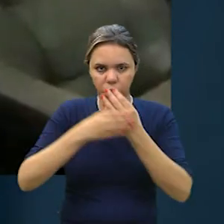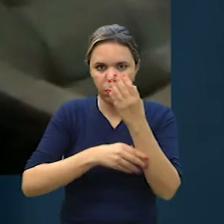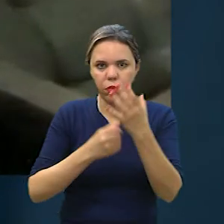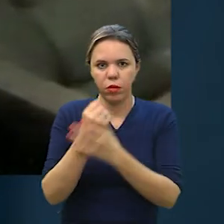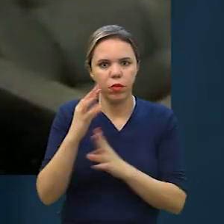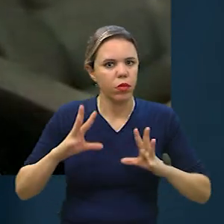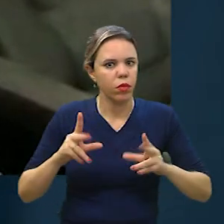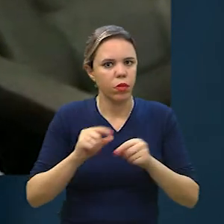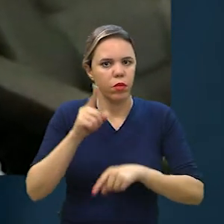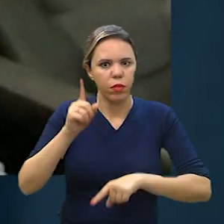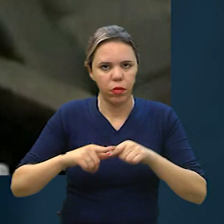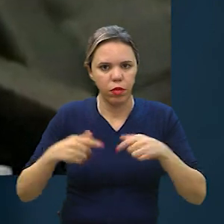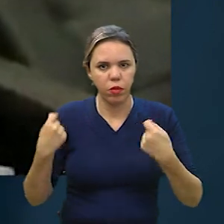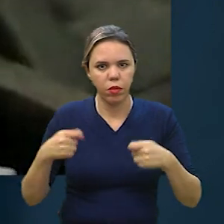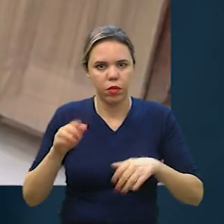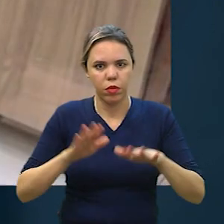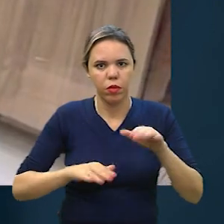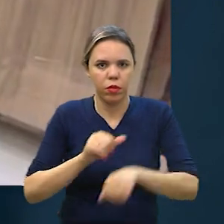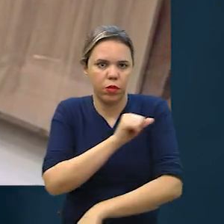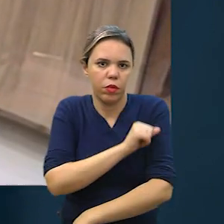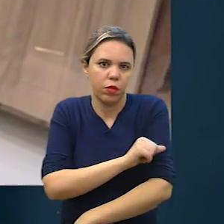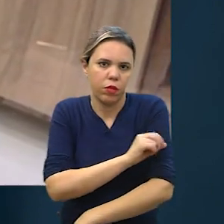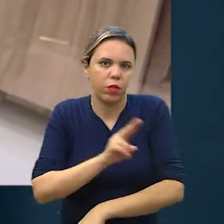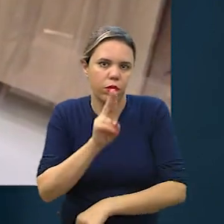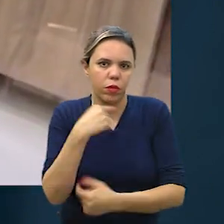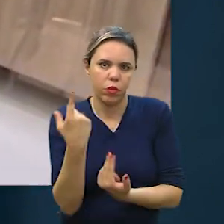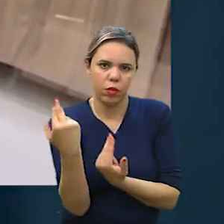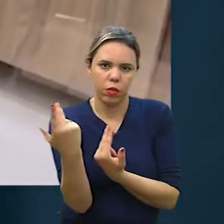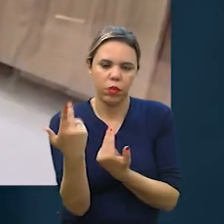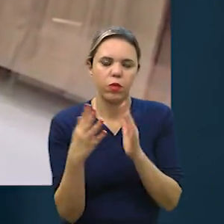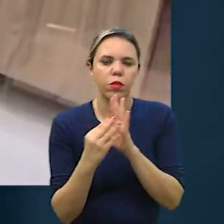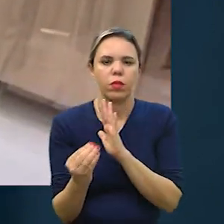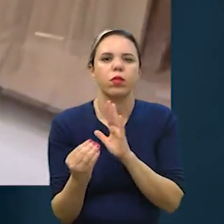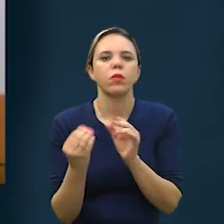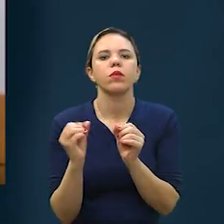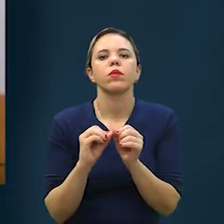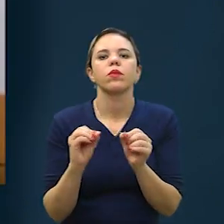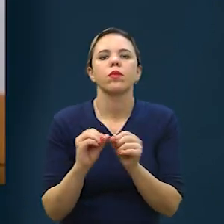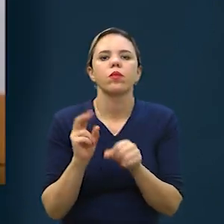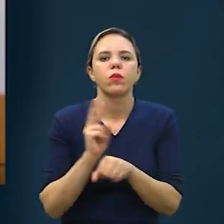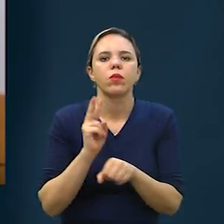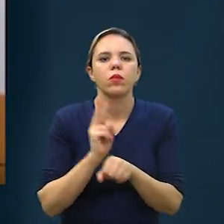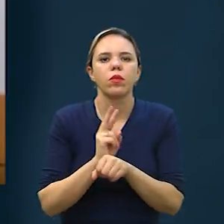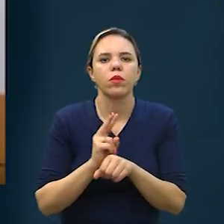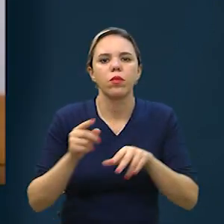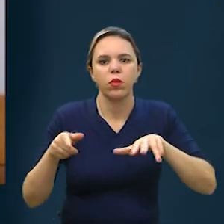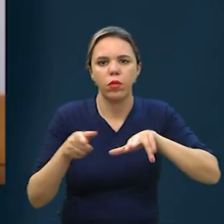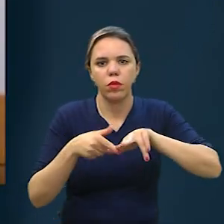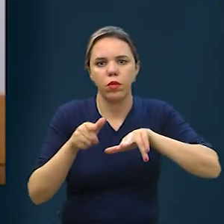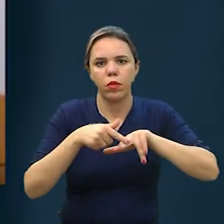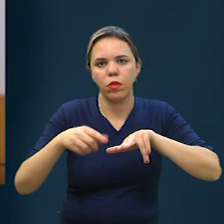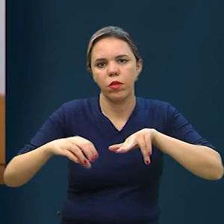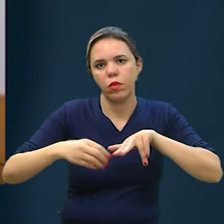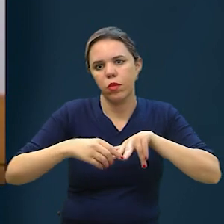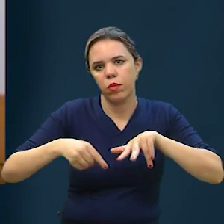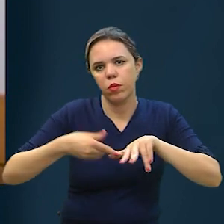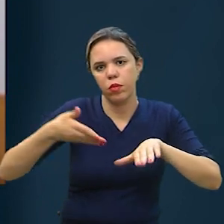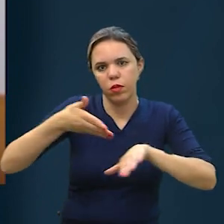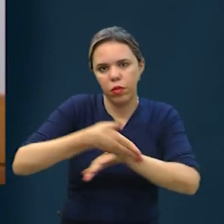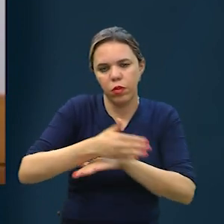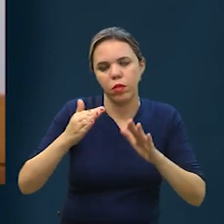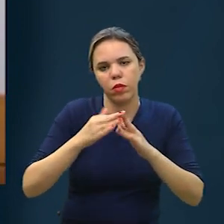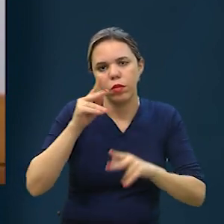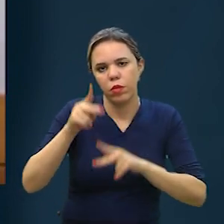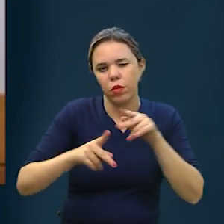aquele material que às vezes o enfermeiro usa, nós então passamos a usar, né, o protetor para os pés, para